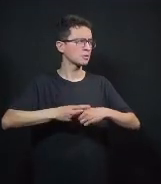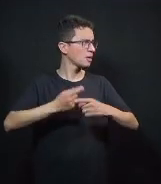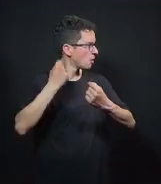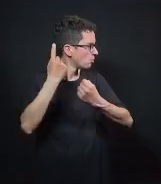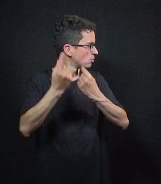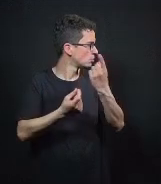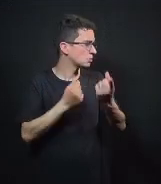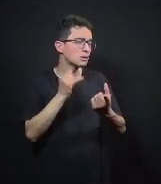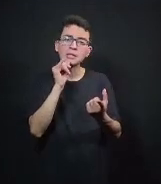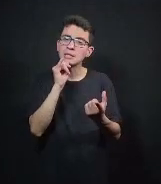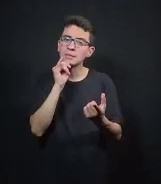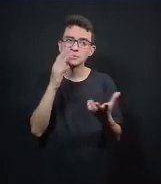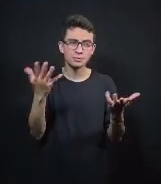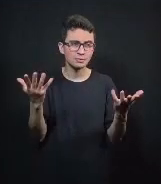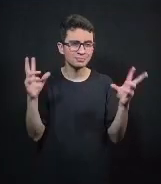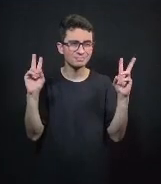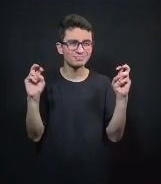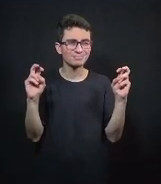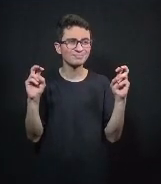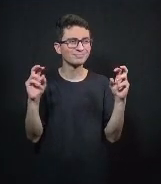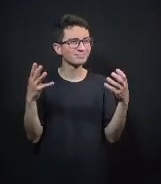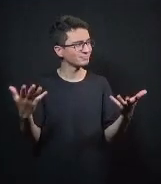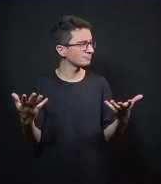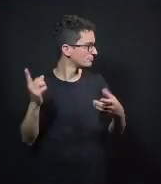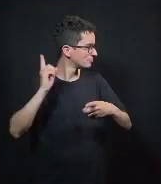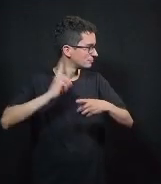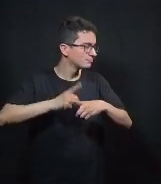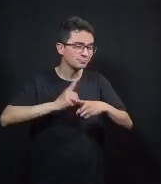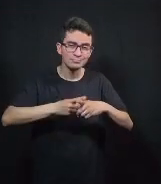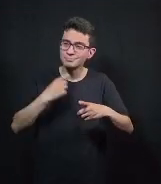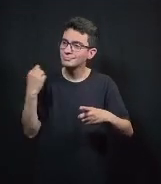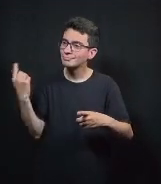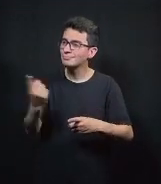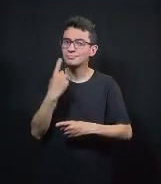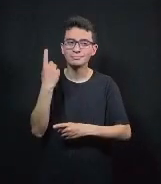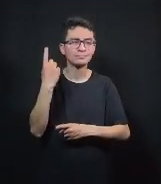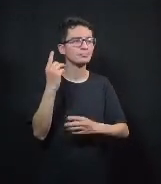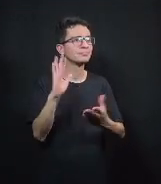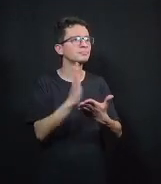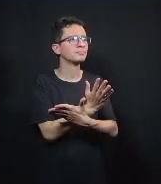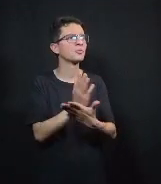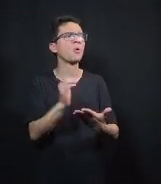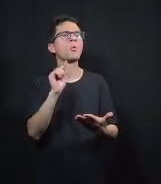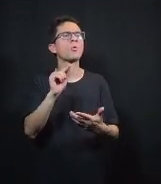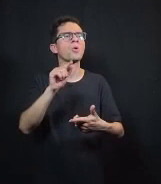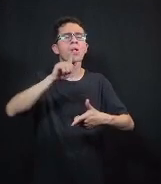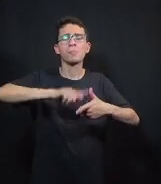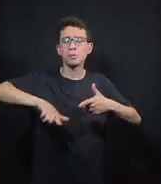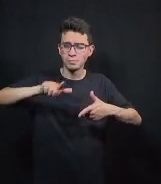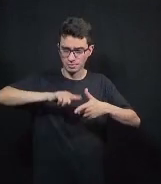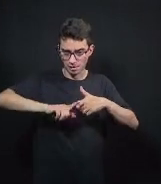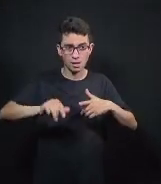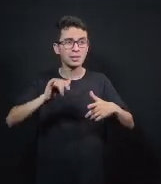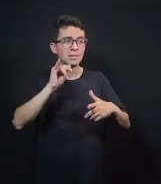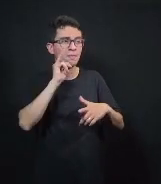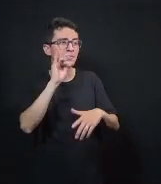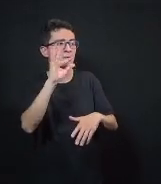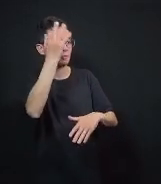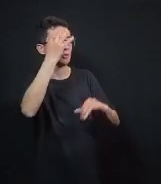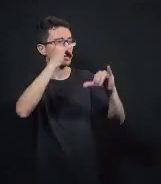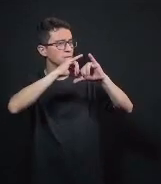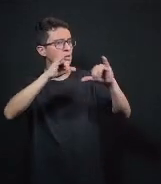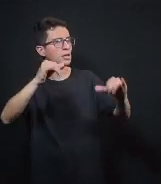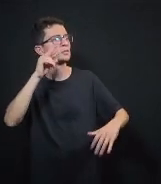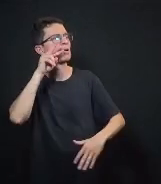conceitos. Mas também, porque a natureza do problema não é a mentira, quando a gente está falando de site de notícia falsa, vai num site de notícia